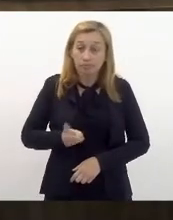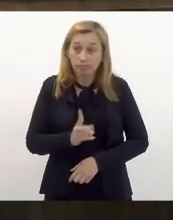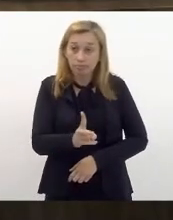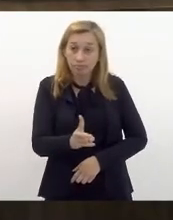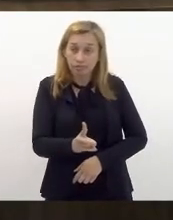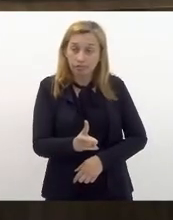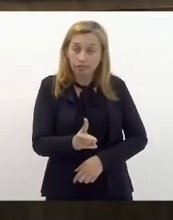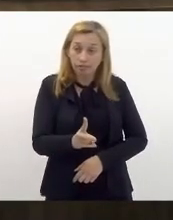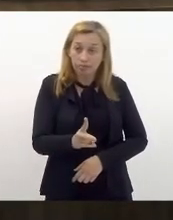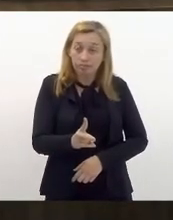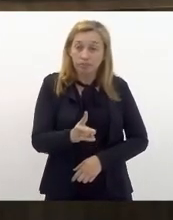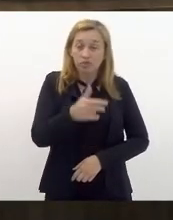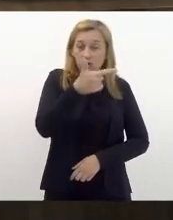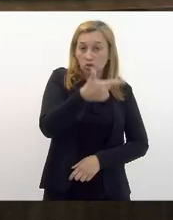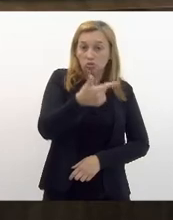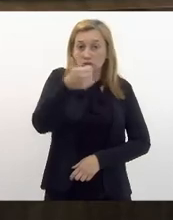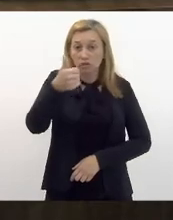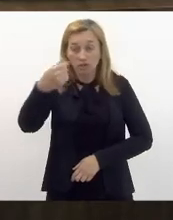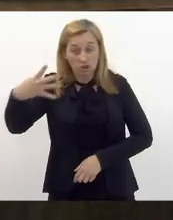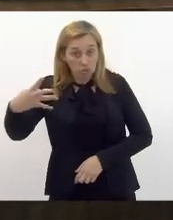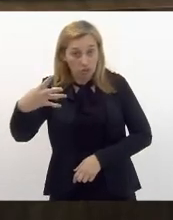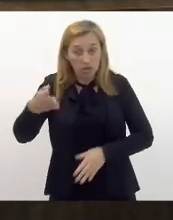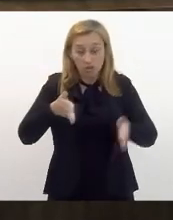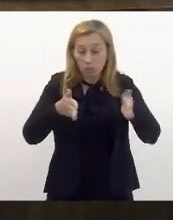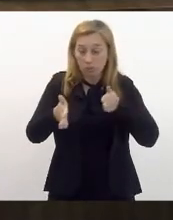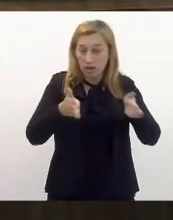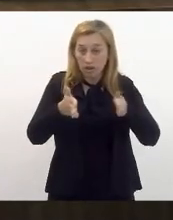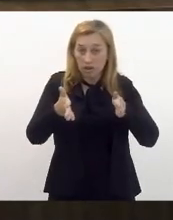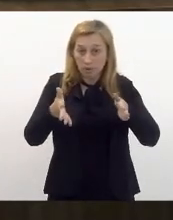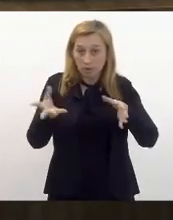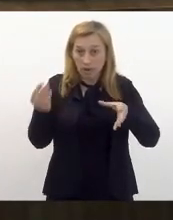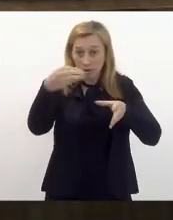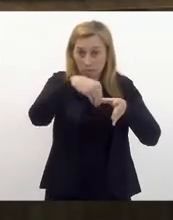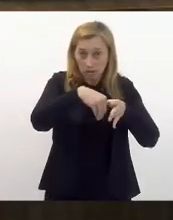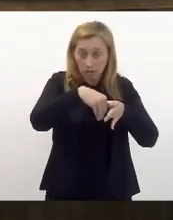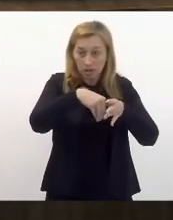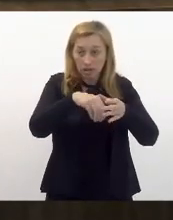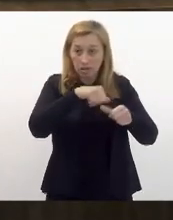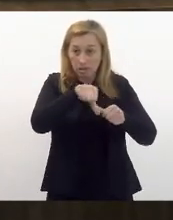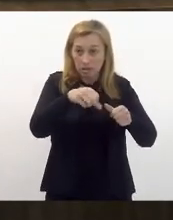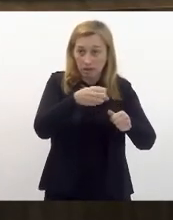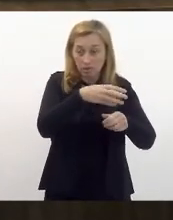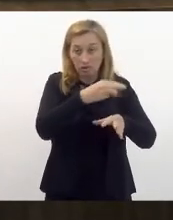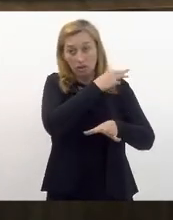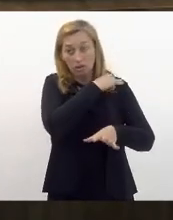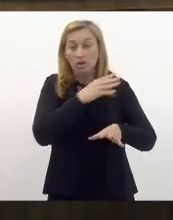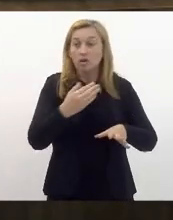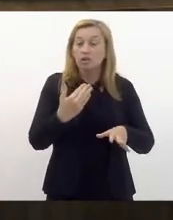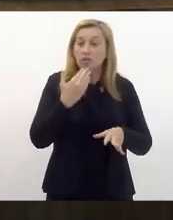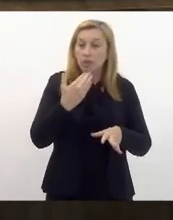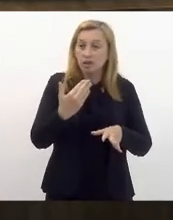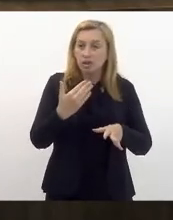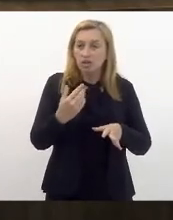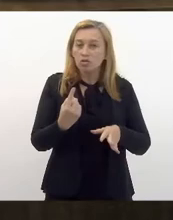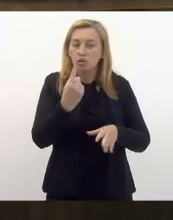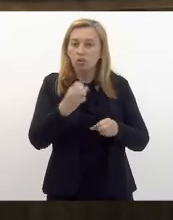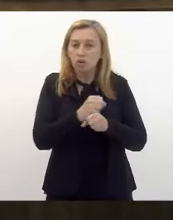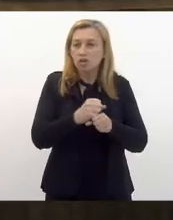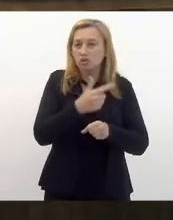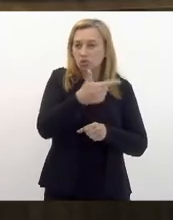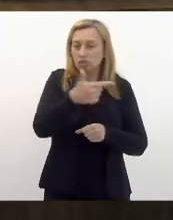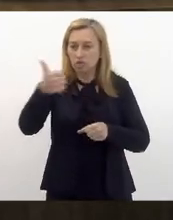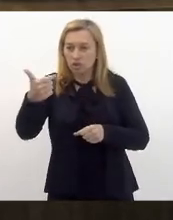o Marco de 2024 como período para implementação dessa reforma a gente estabeleceu um ano de